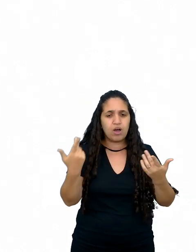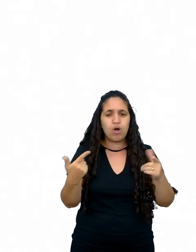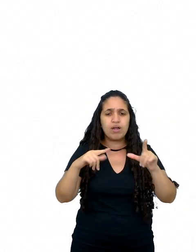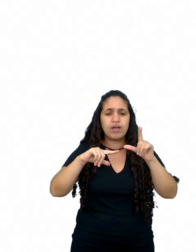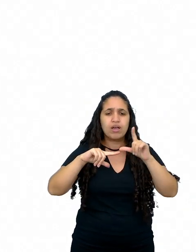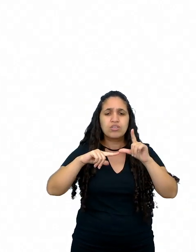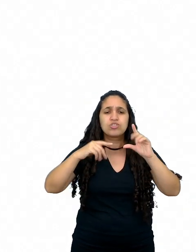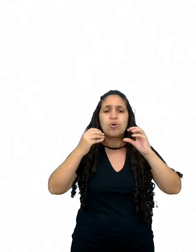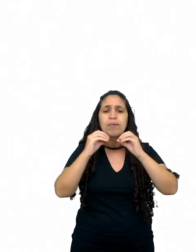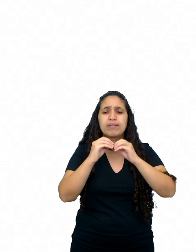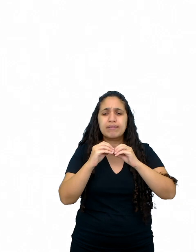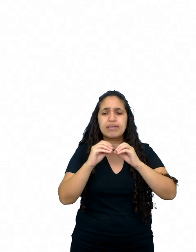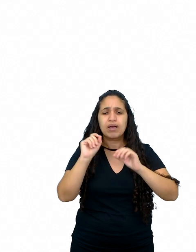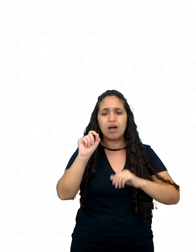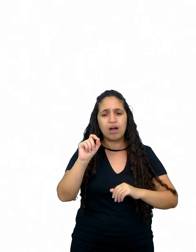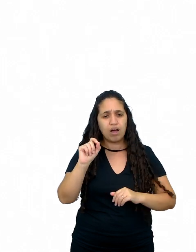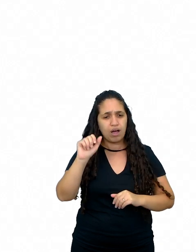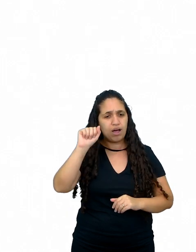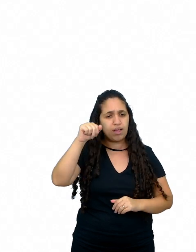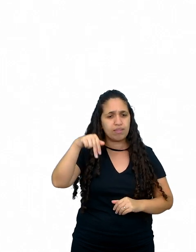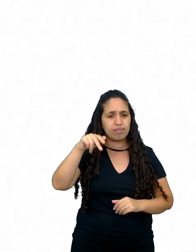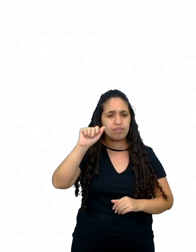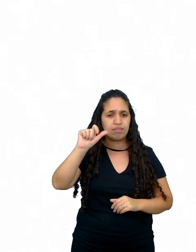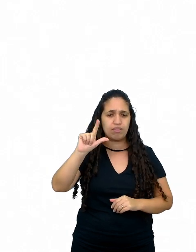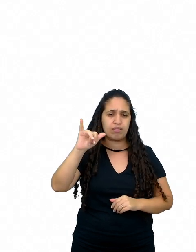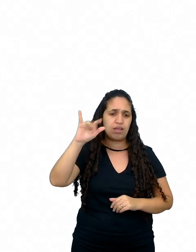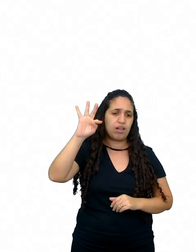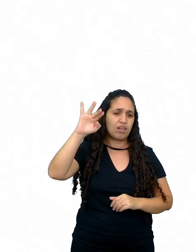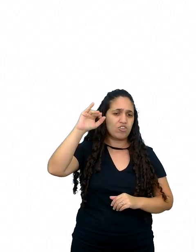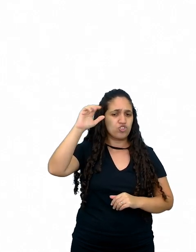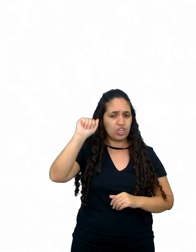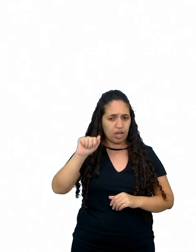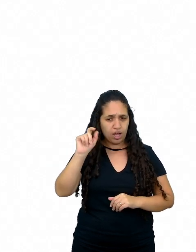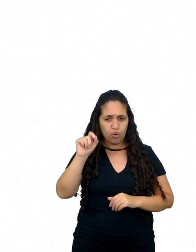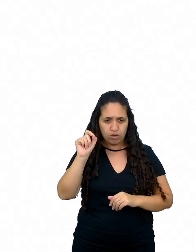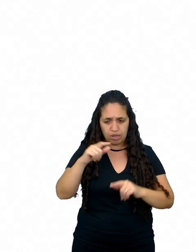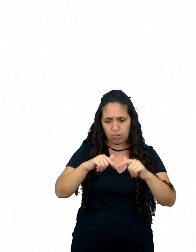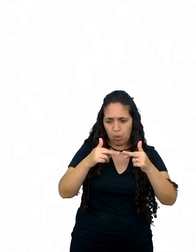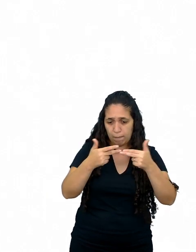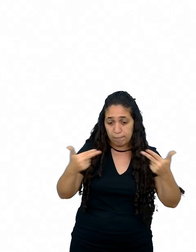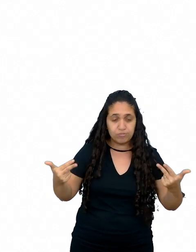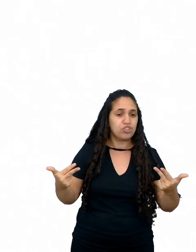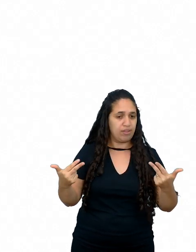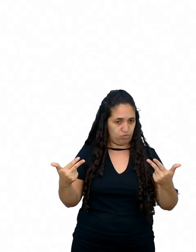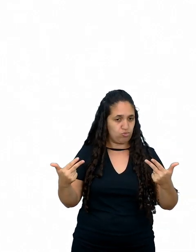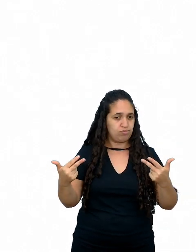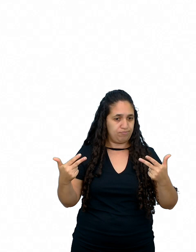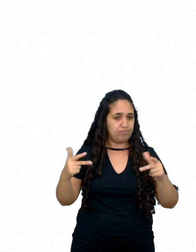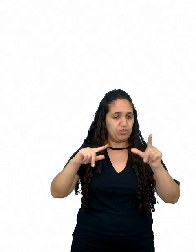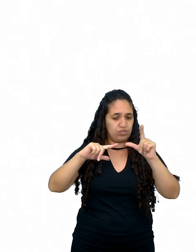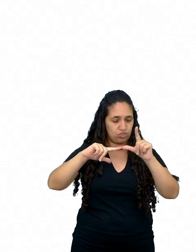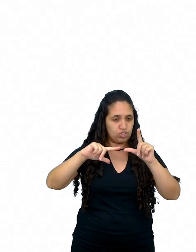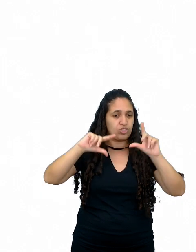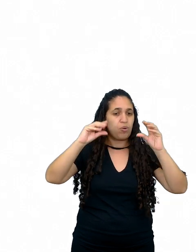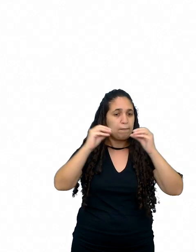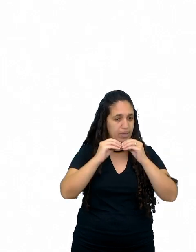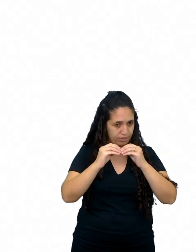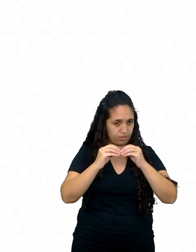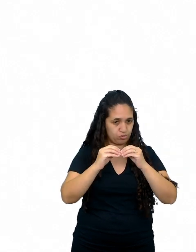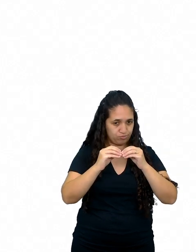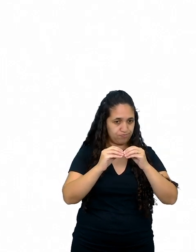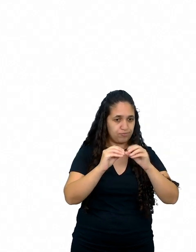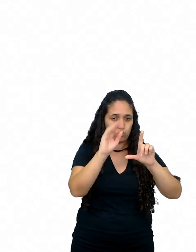né? Geometria analítica descreve os objetos geométricos utilizando o sistema de